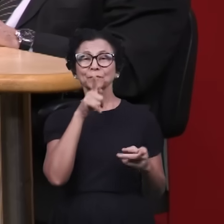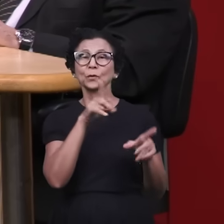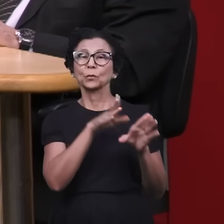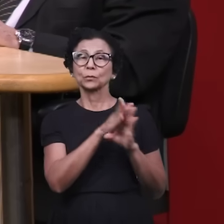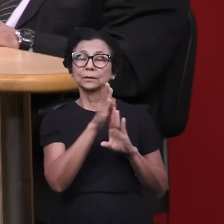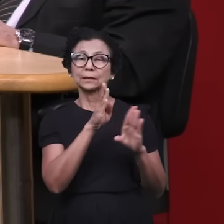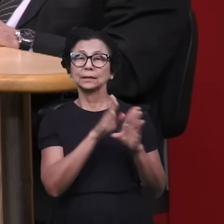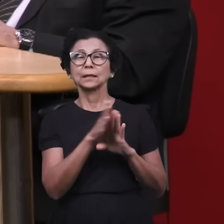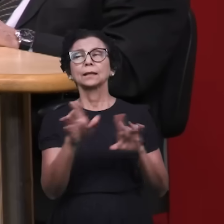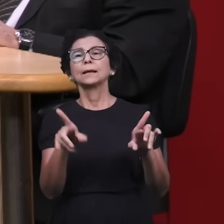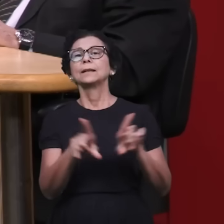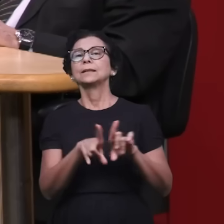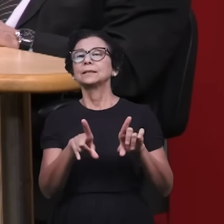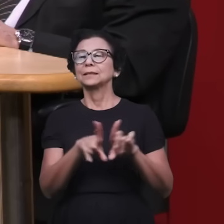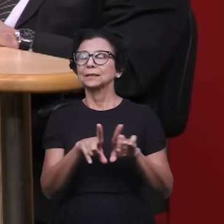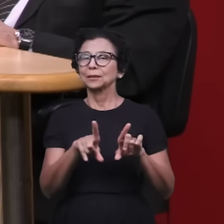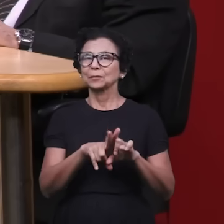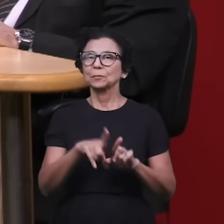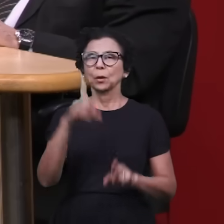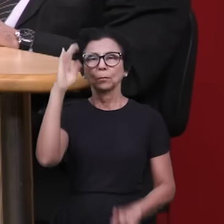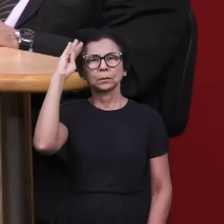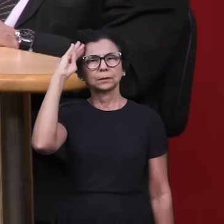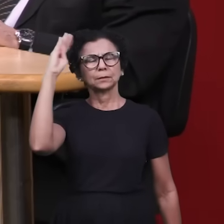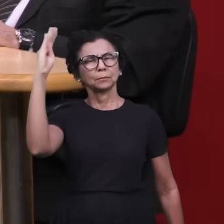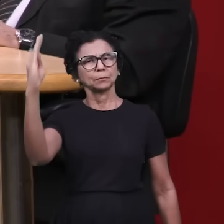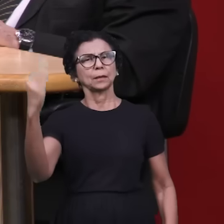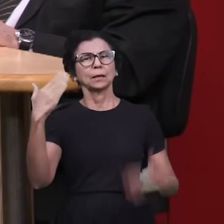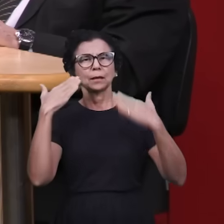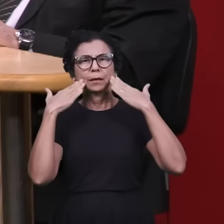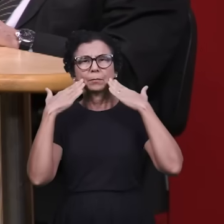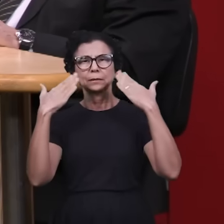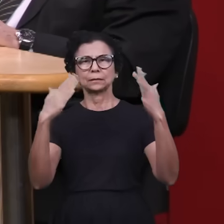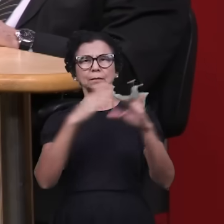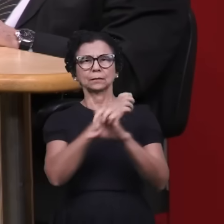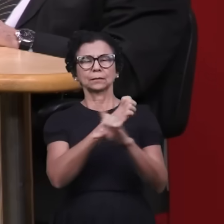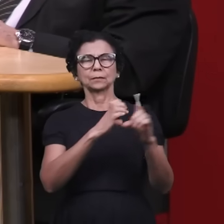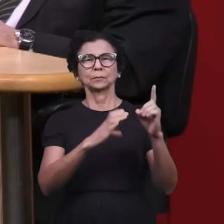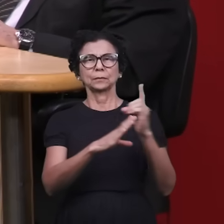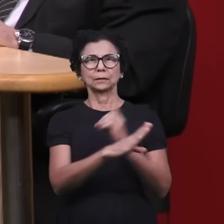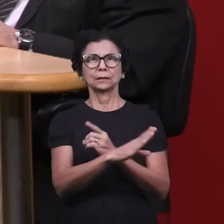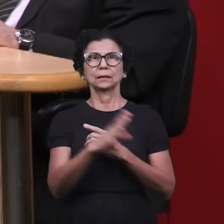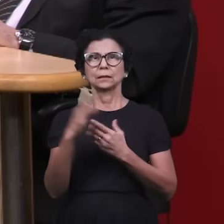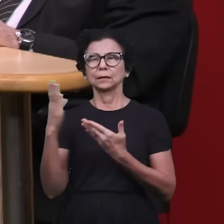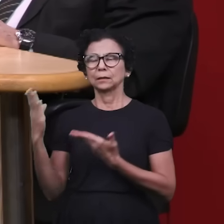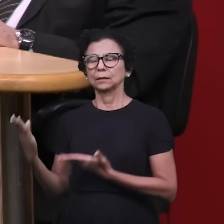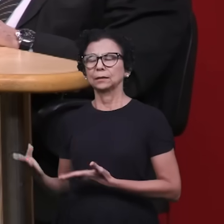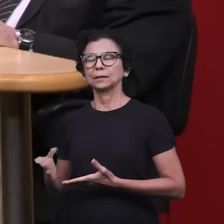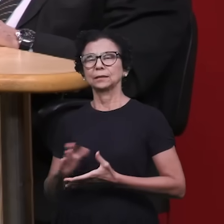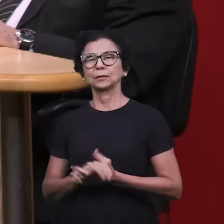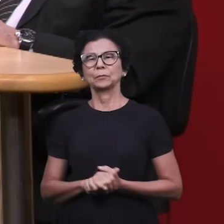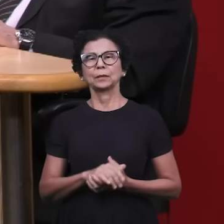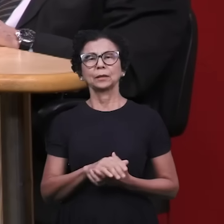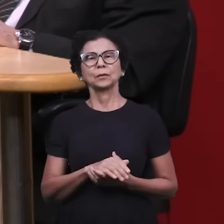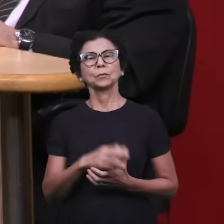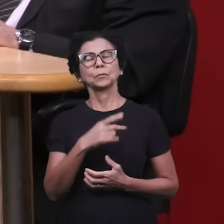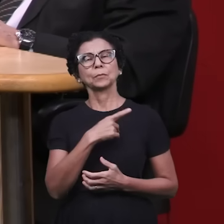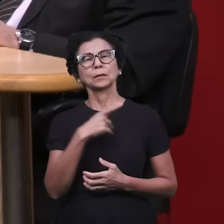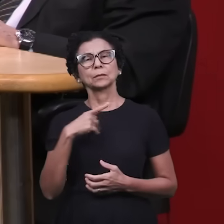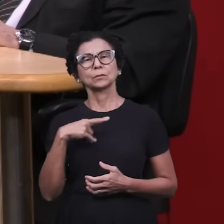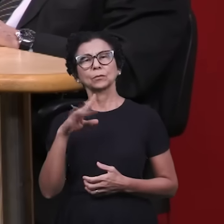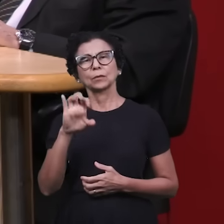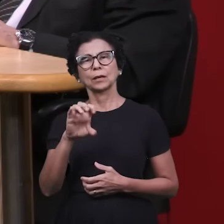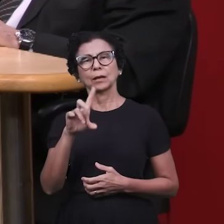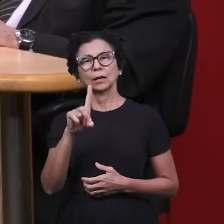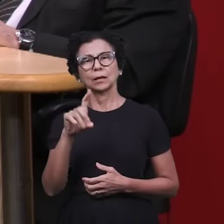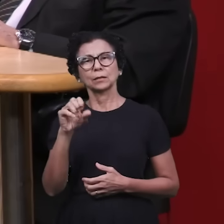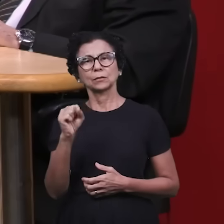também, é o homem lá da EBD, não é? O âncora da EBD. Edson, que é o nosso diretor de televisão e